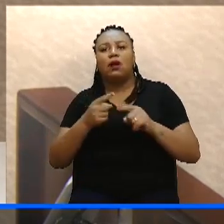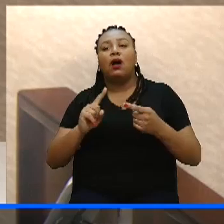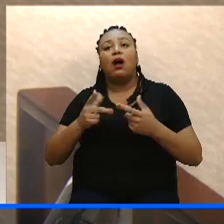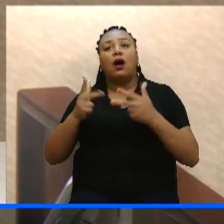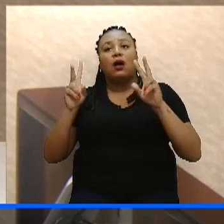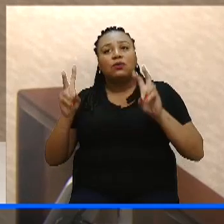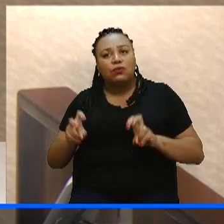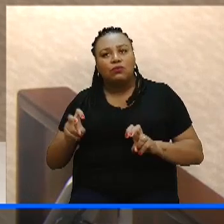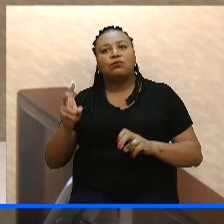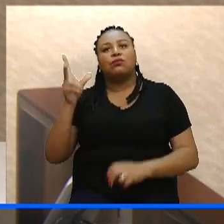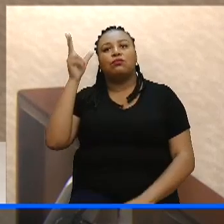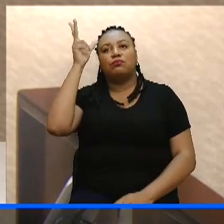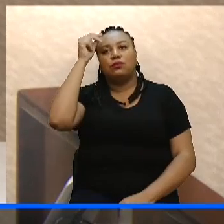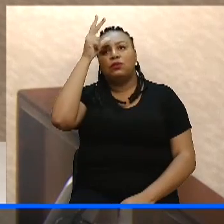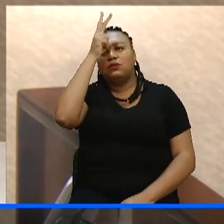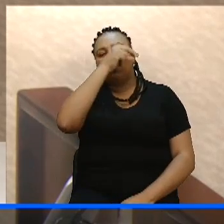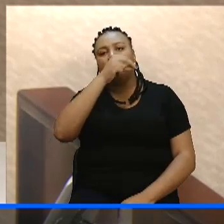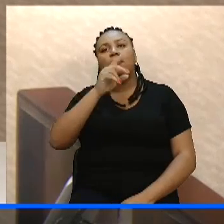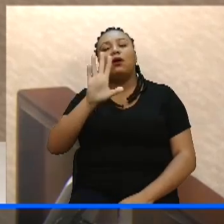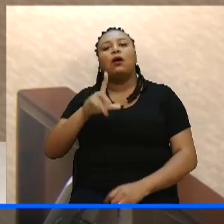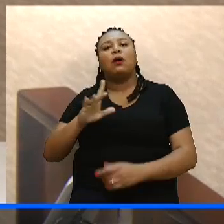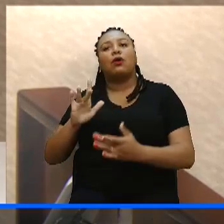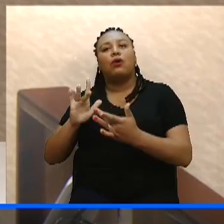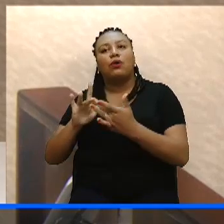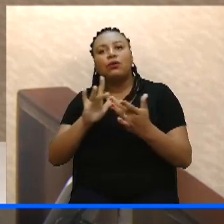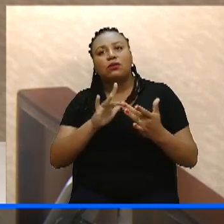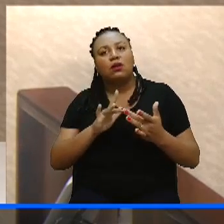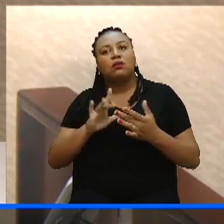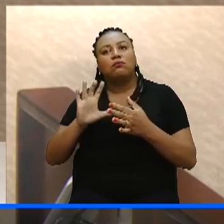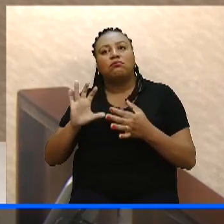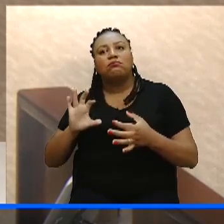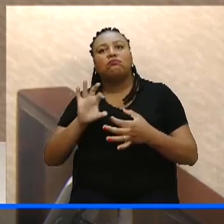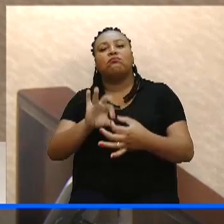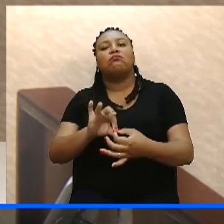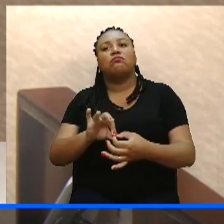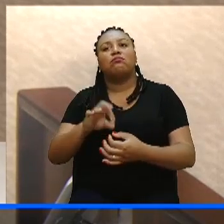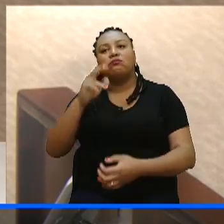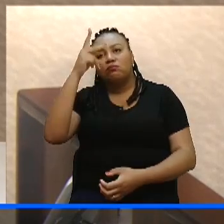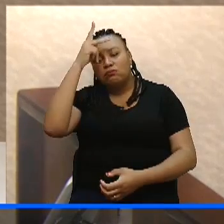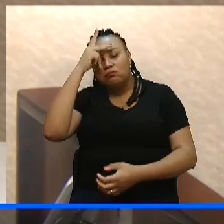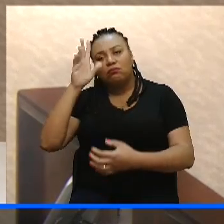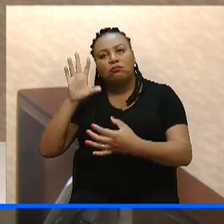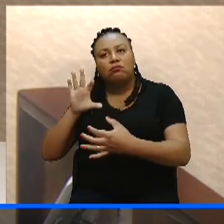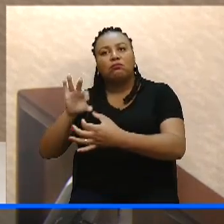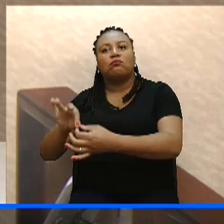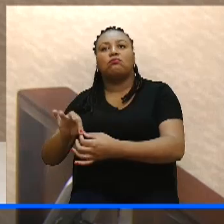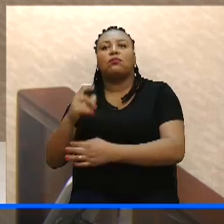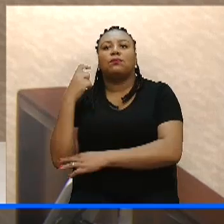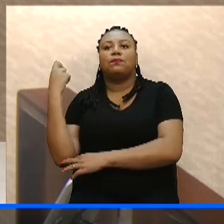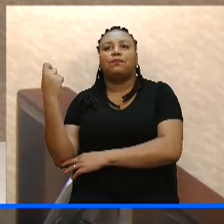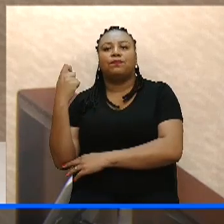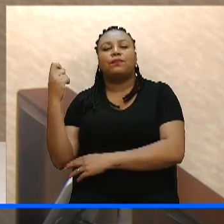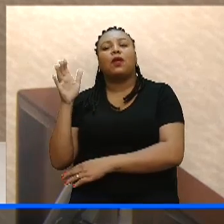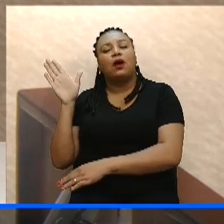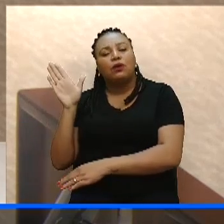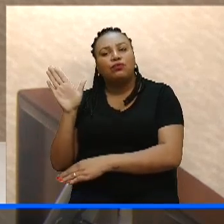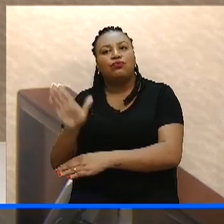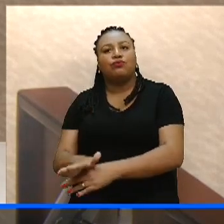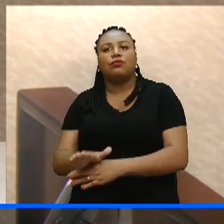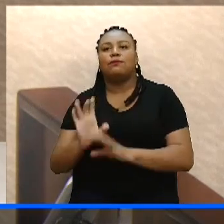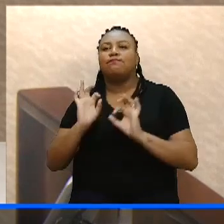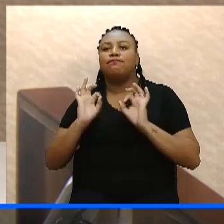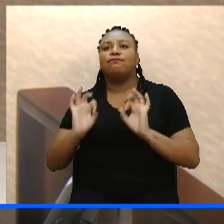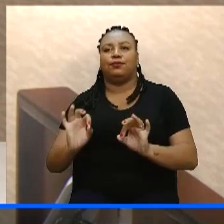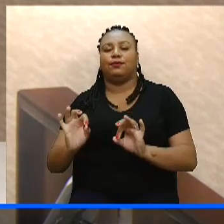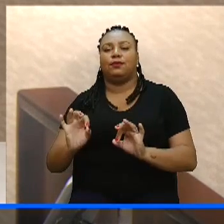municipais a aproximação com a aliança pelotas se com a aliança rio grande contribui decisivamente